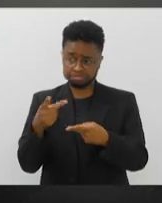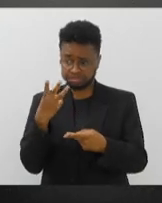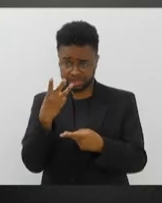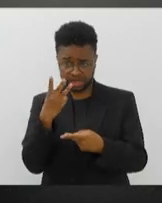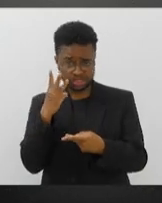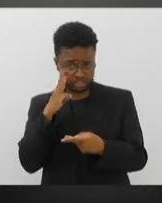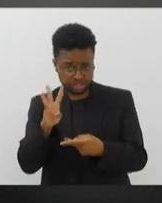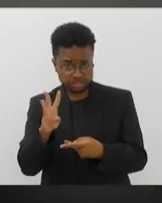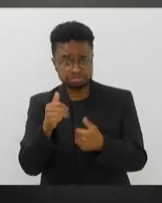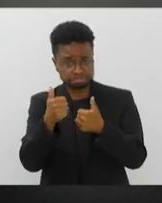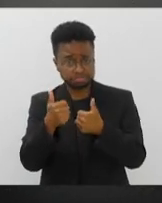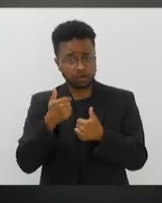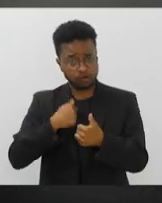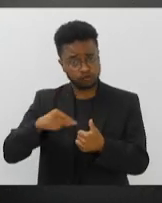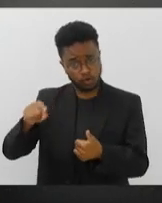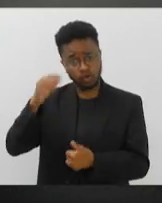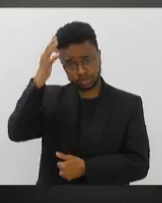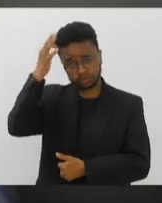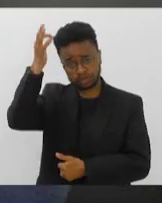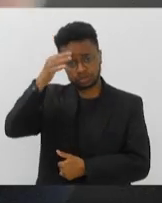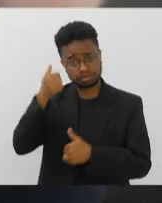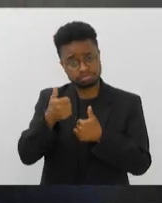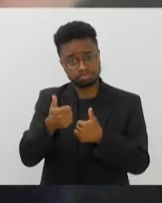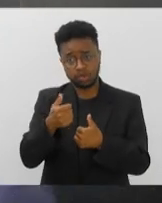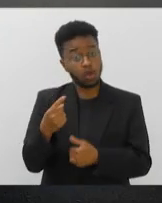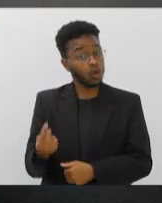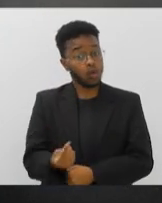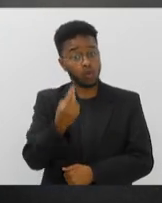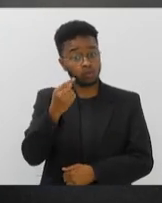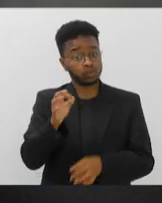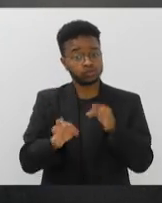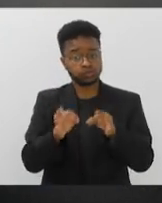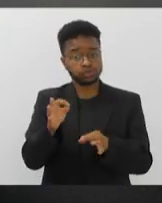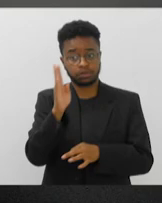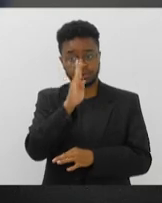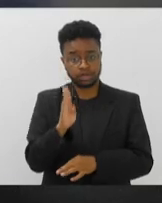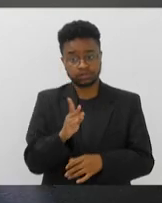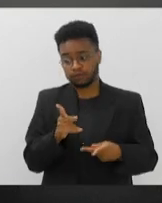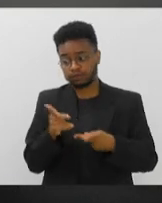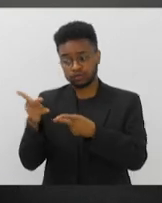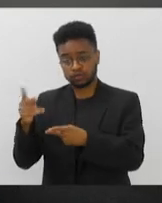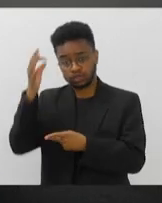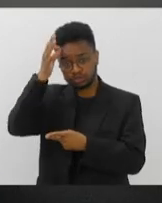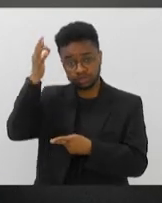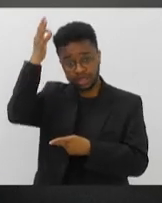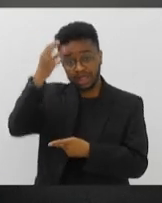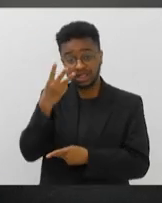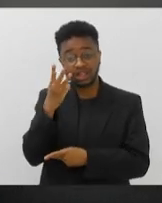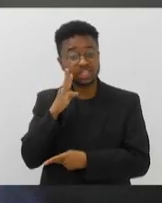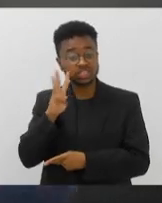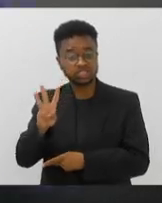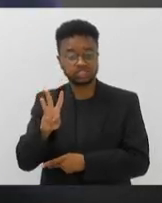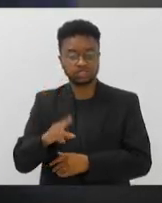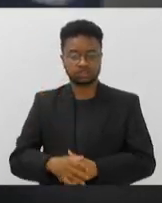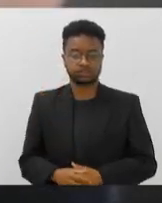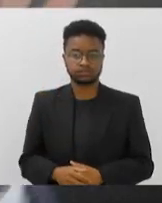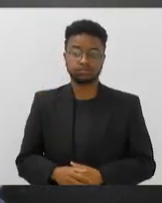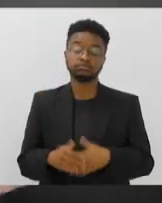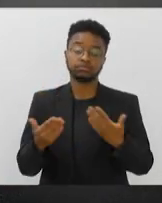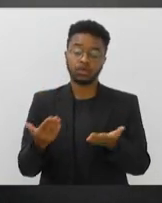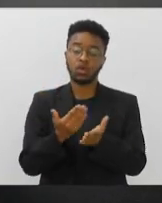vou Espírito Santo vou vou o único juiz Brasil lá no Espírito Santo três dias de conando começou